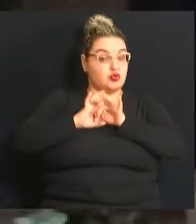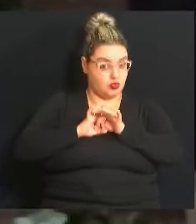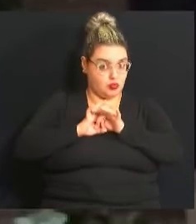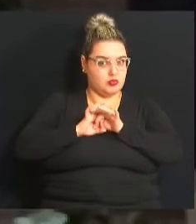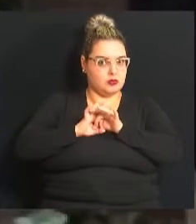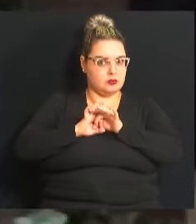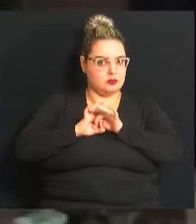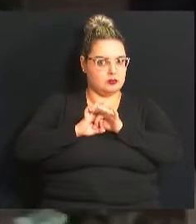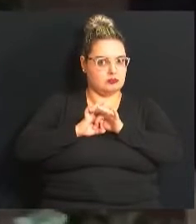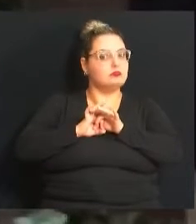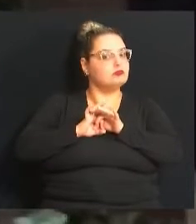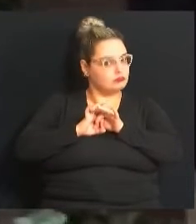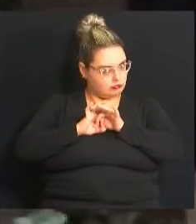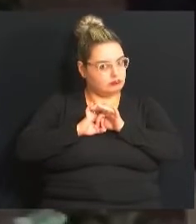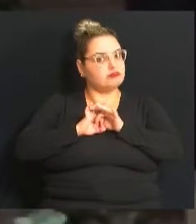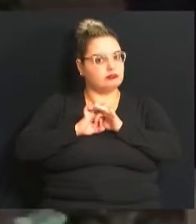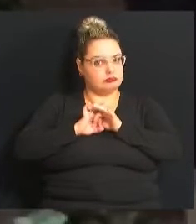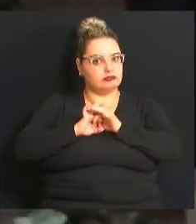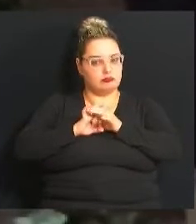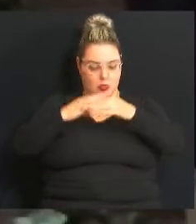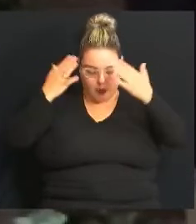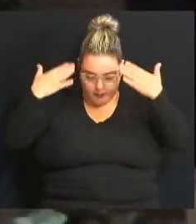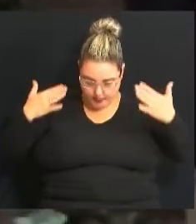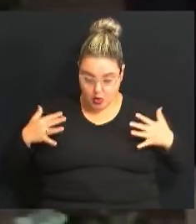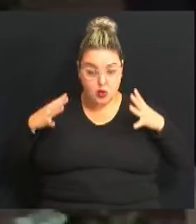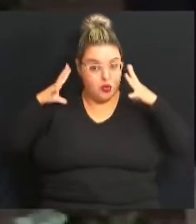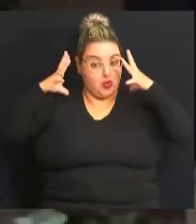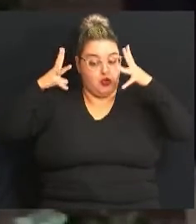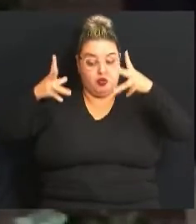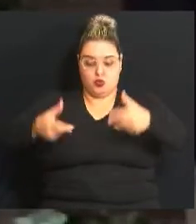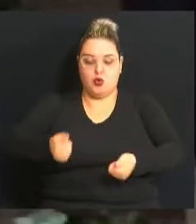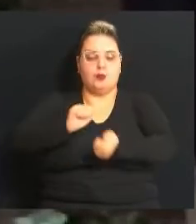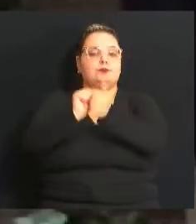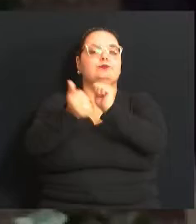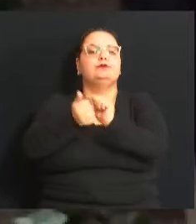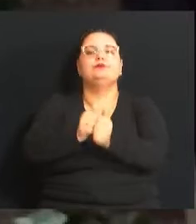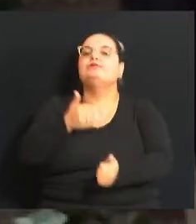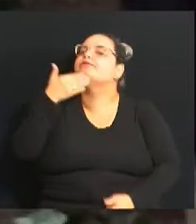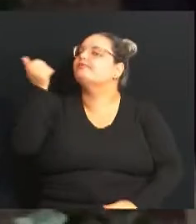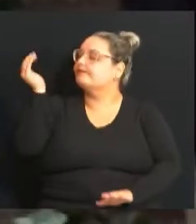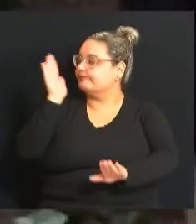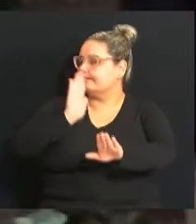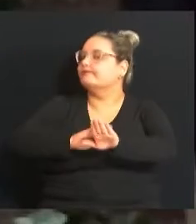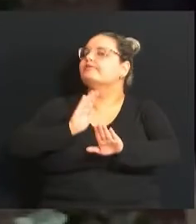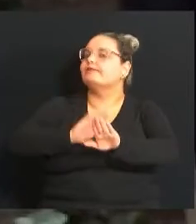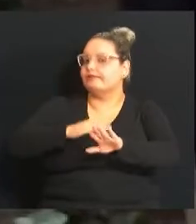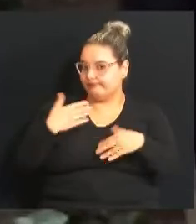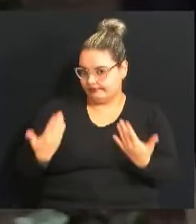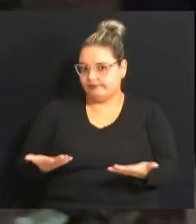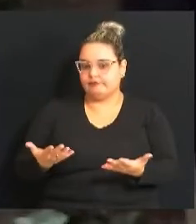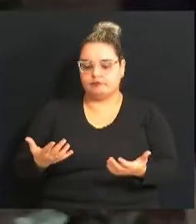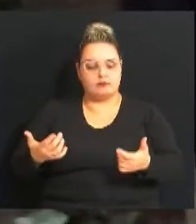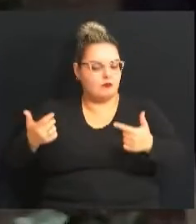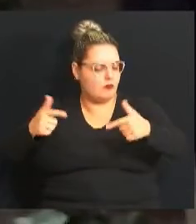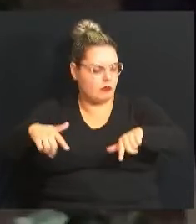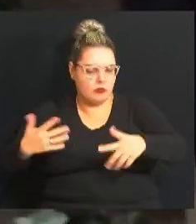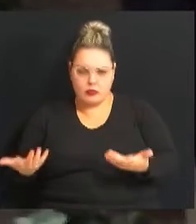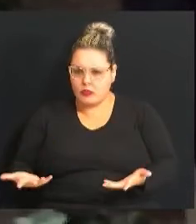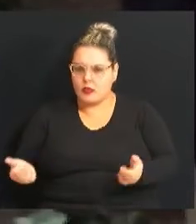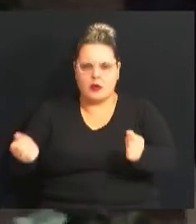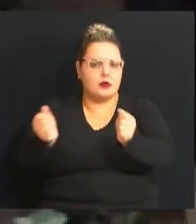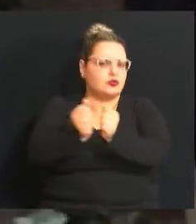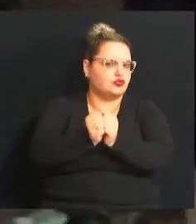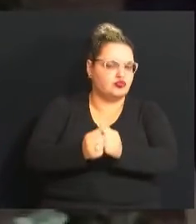tornam o organismo mais adaptado para melhor funcionar. junto ao ambiente, junto aos seus